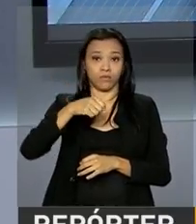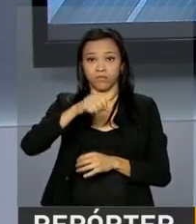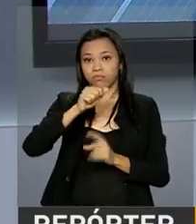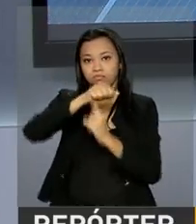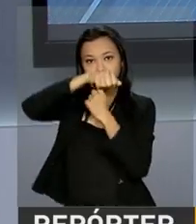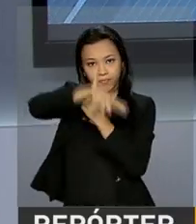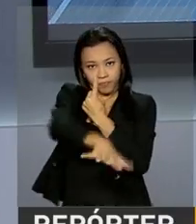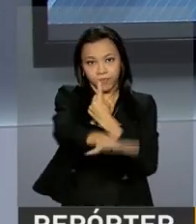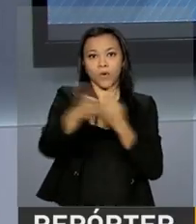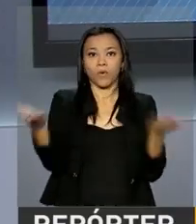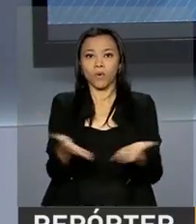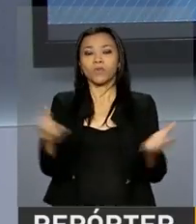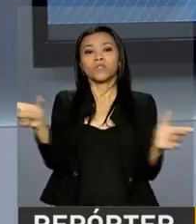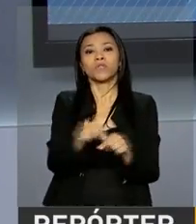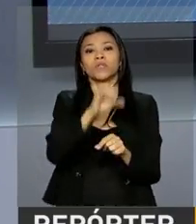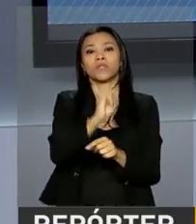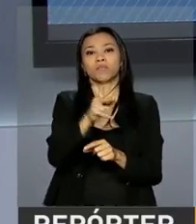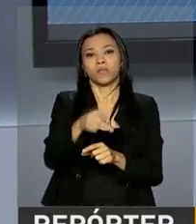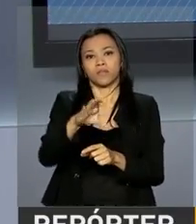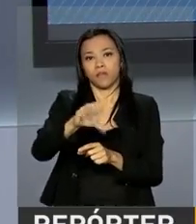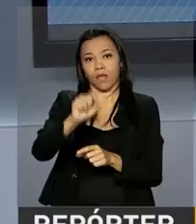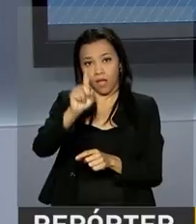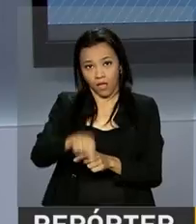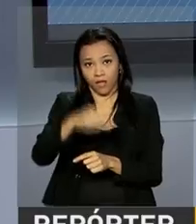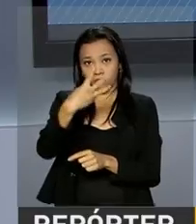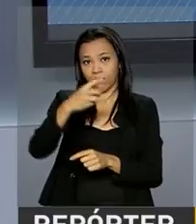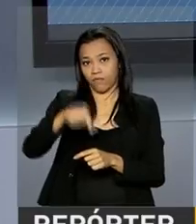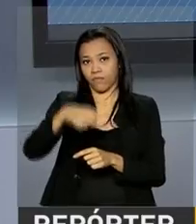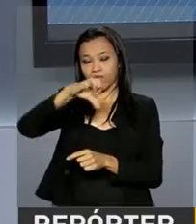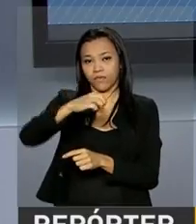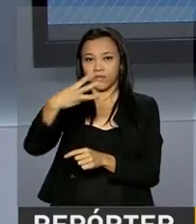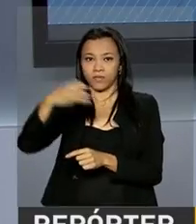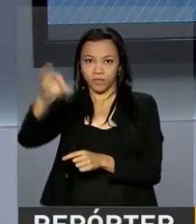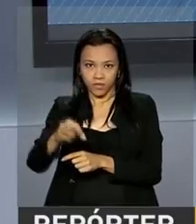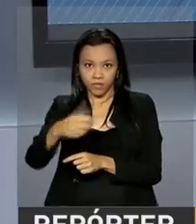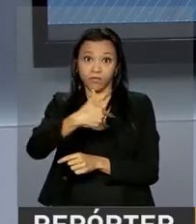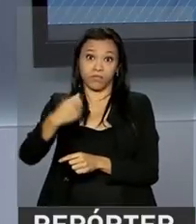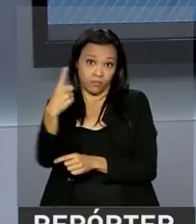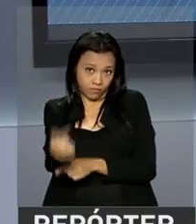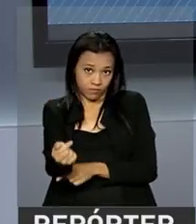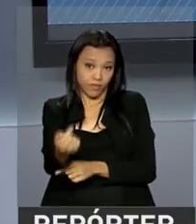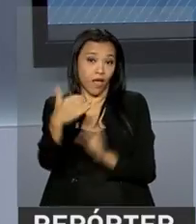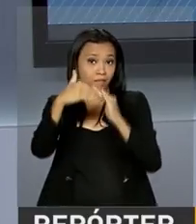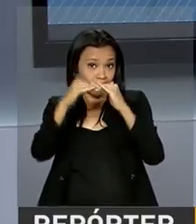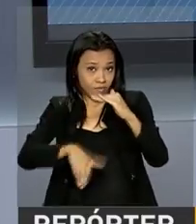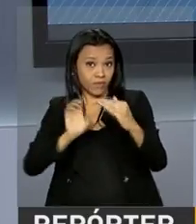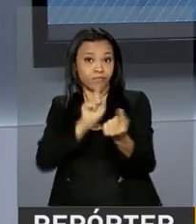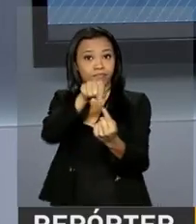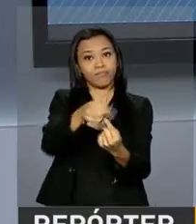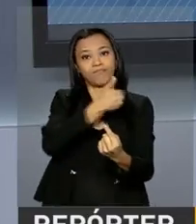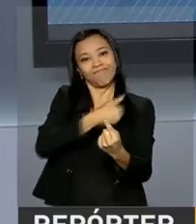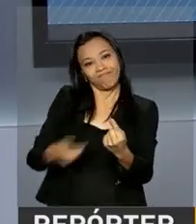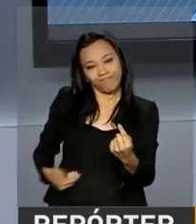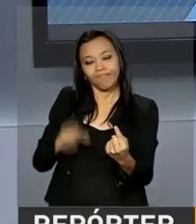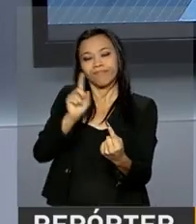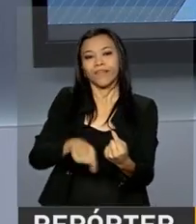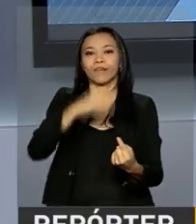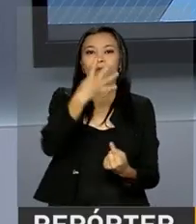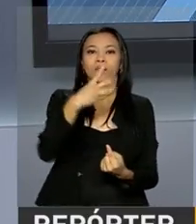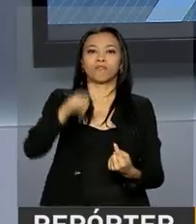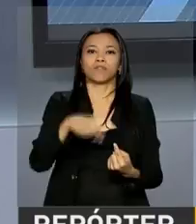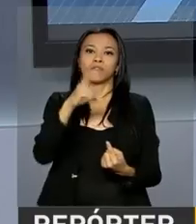pro IPCA agora é de 3,93 por em 2017 abaixo do centro da Meta que é de